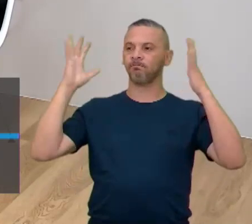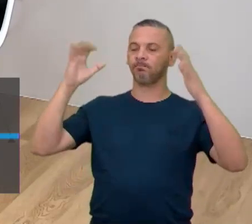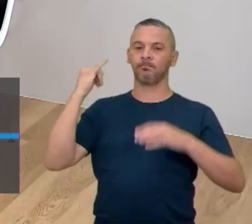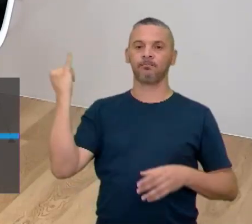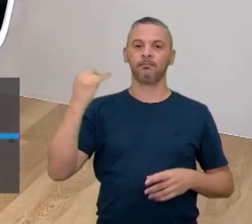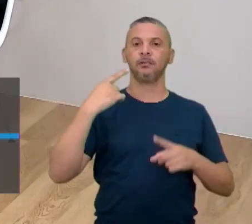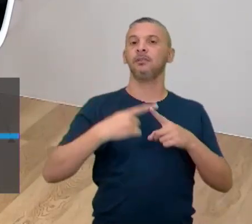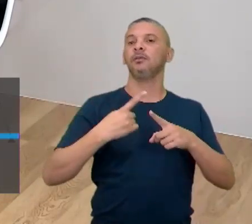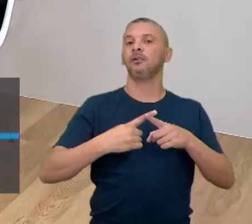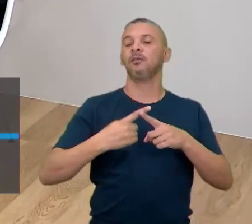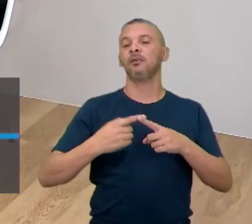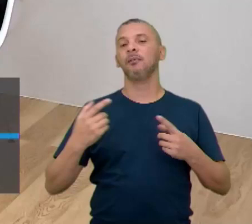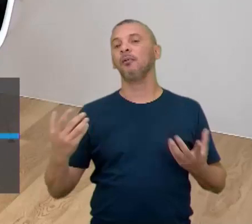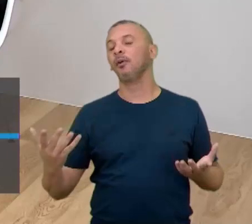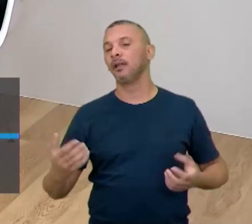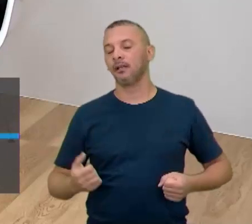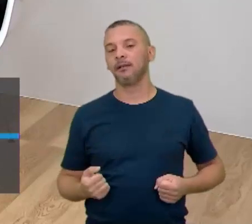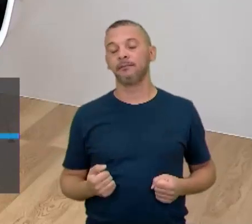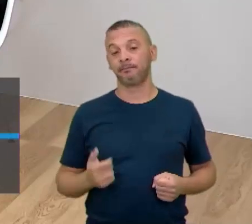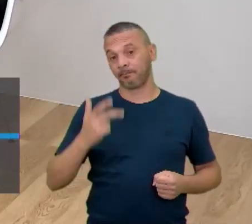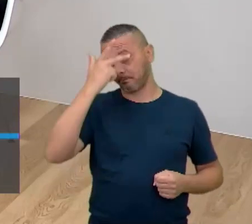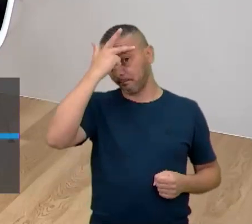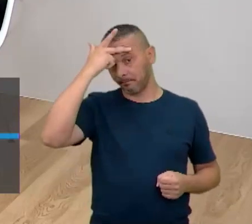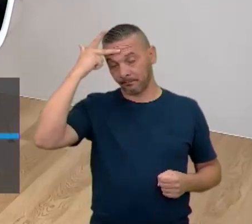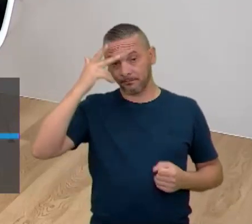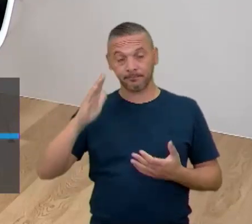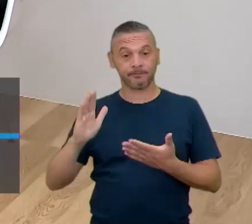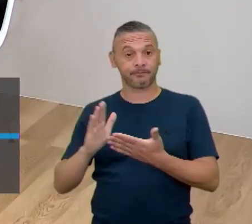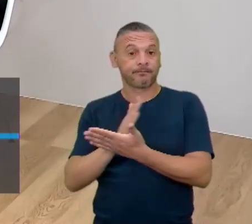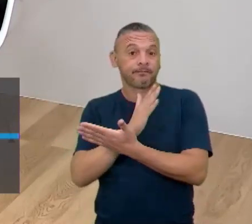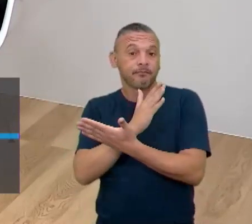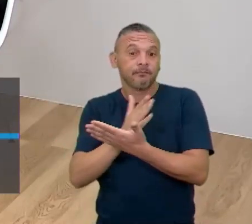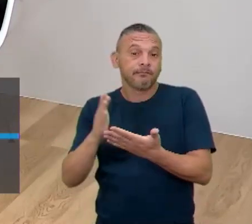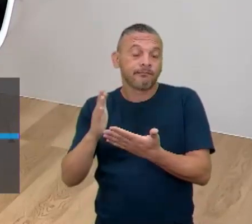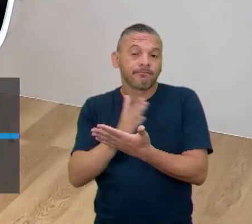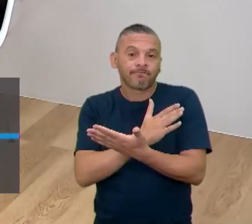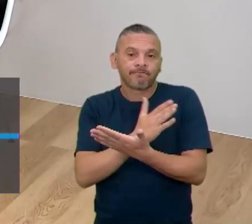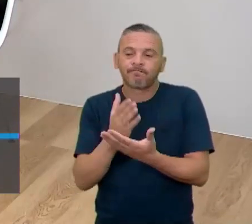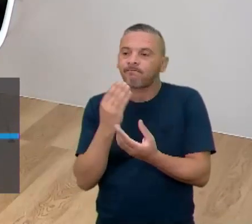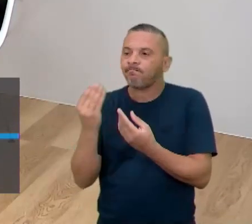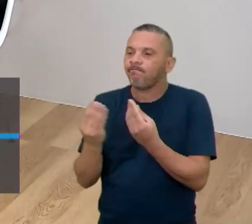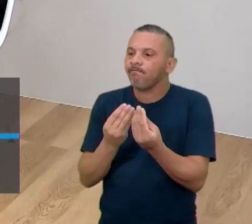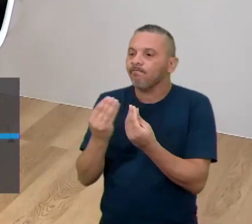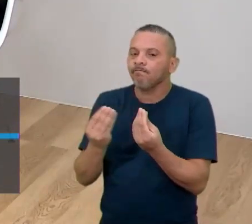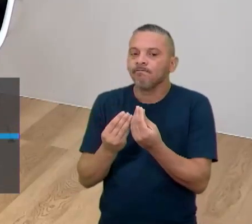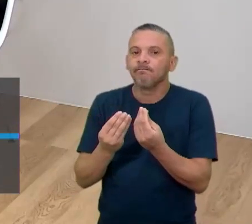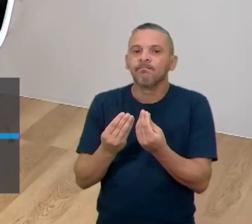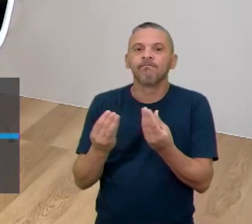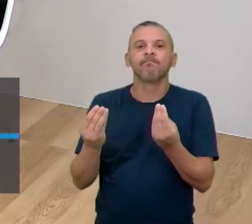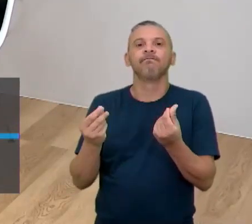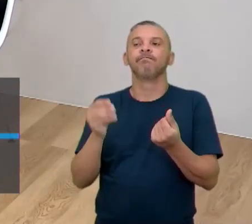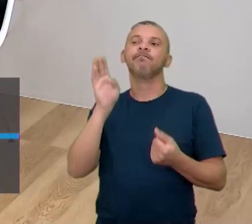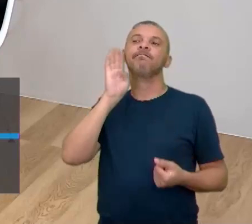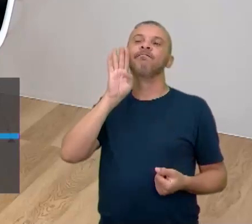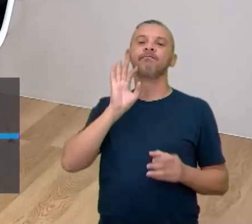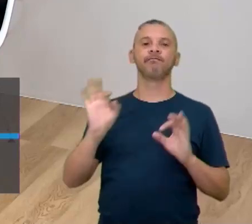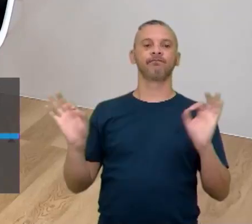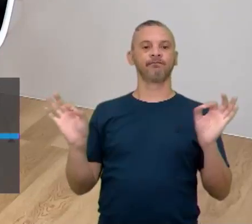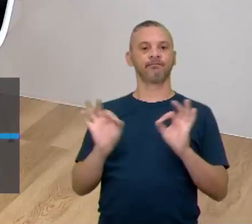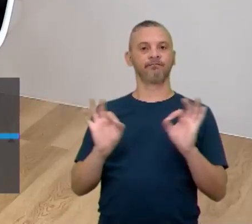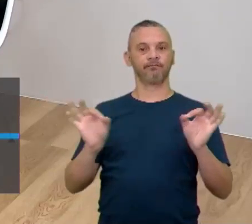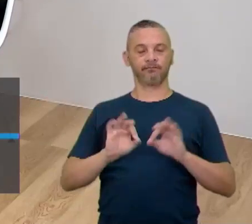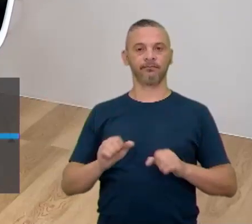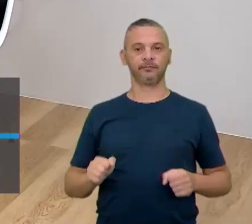porque, infelizmente, né, Anderson, tem gente que procura sanar esse tipo de coisa de um jeito que não é legal. Sim, que causa